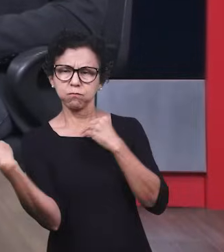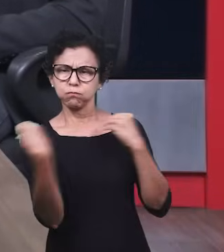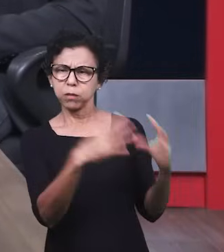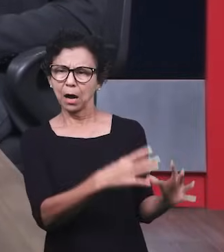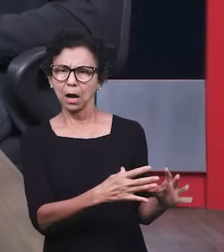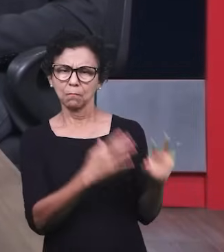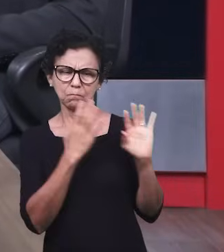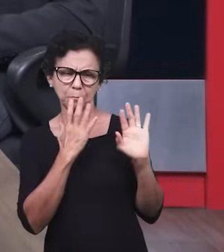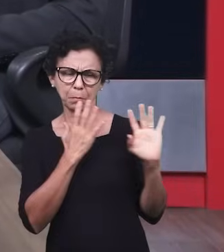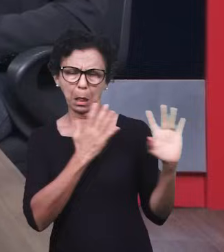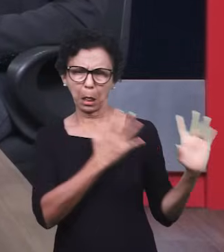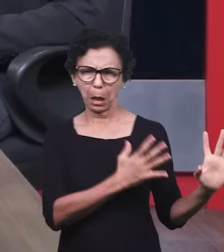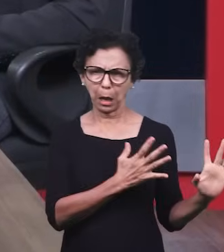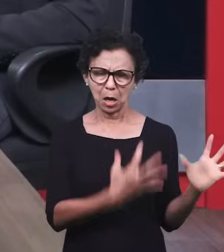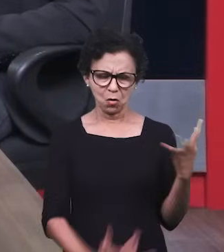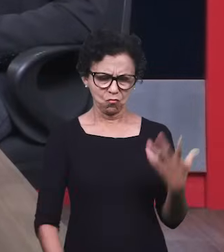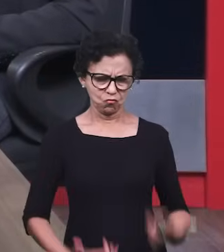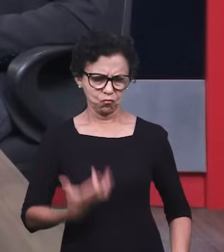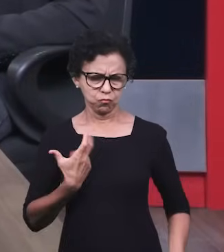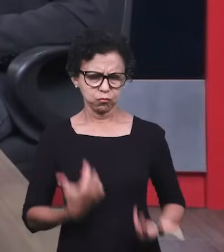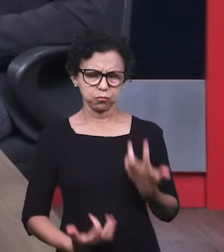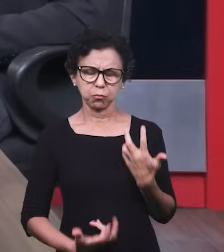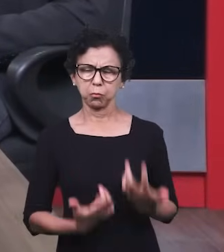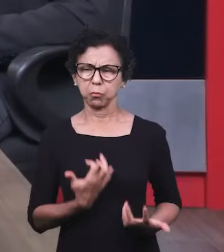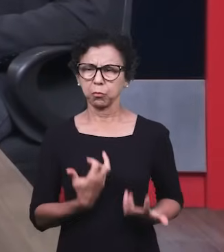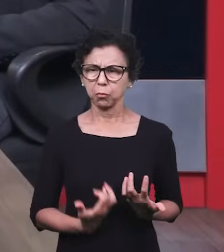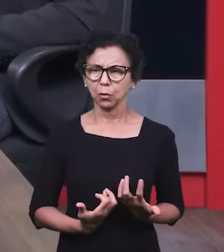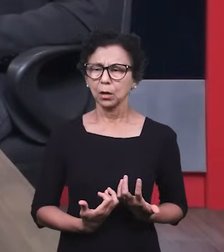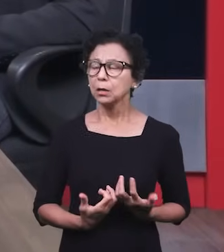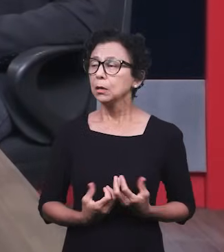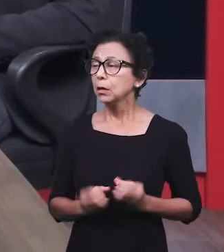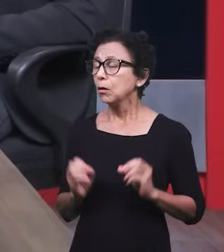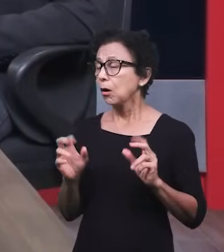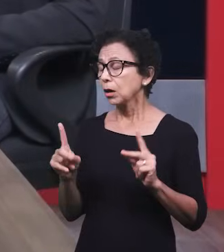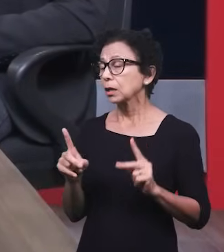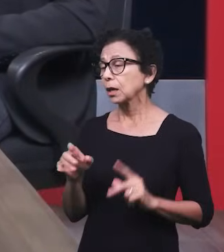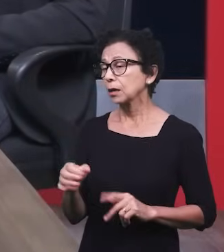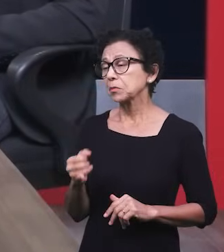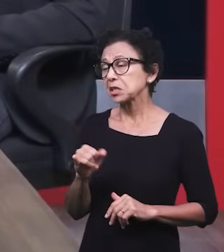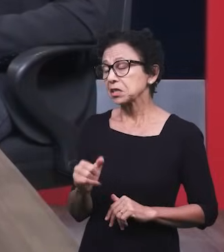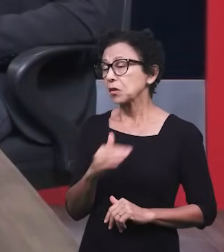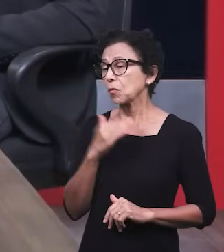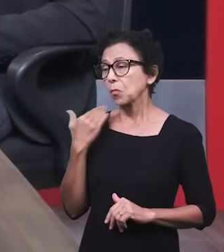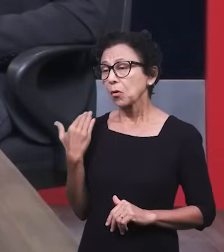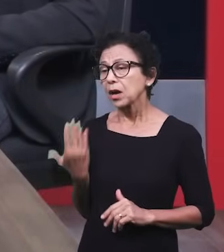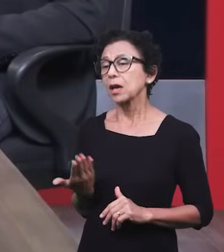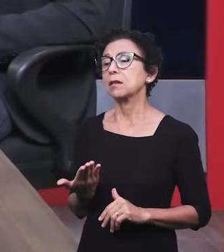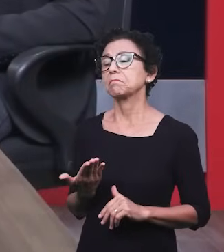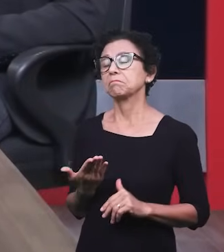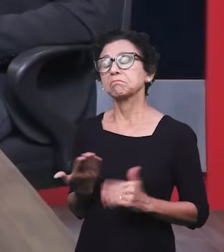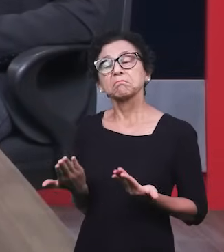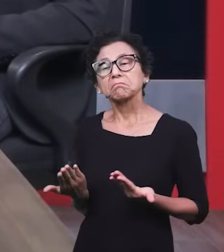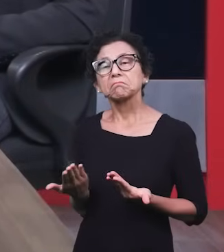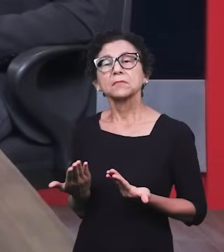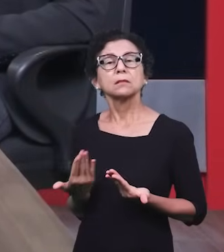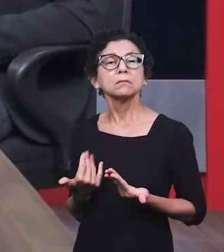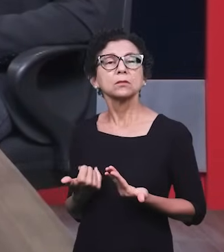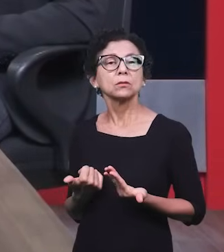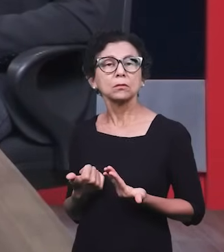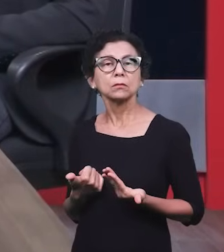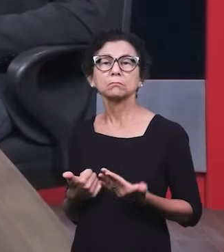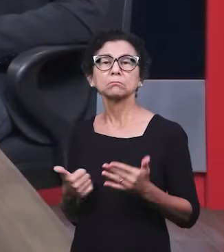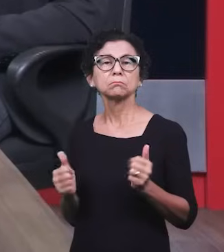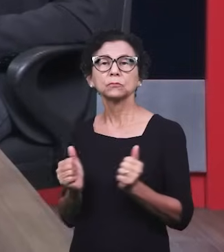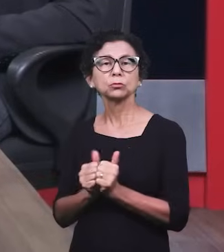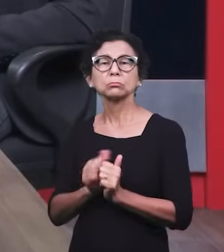aquele momento de prova não se fadiga ou seja e não deixa de dar fruto o servo do Senhor quando ele é plantado junto